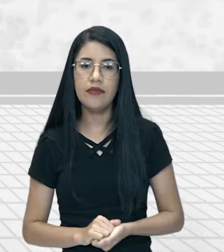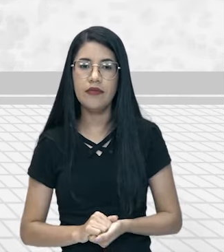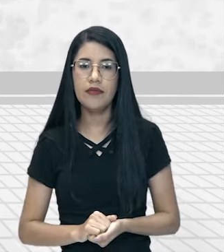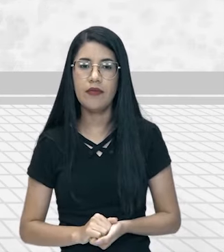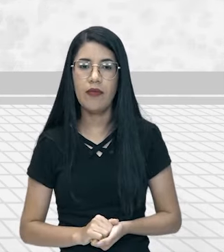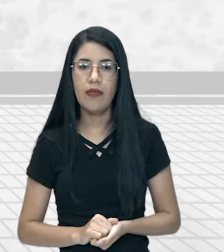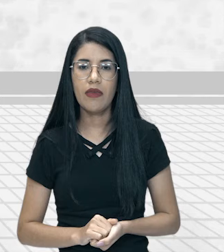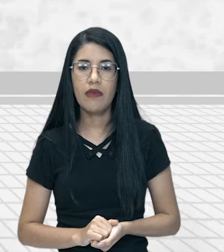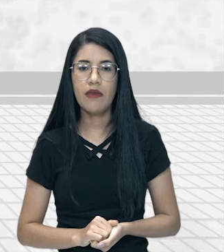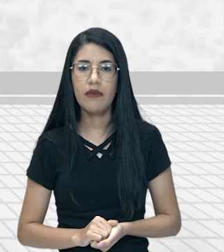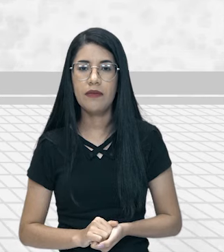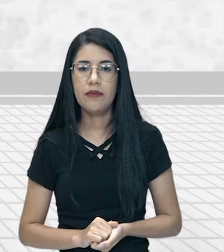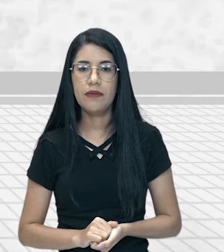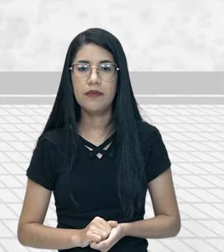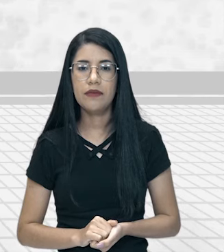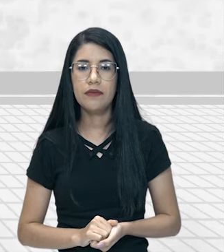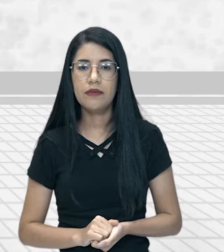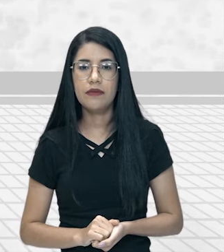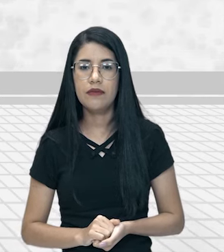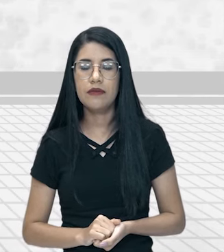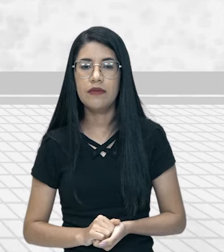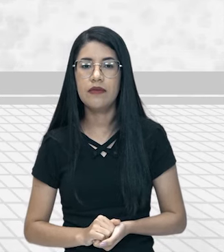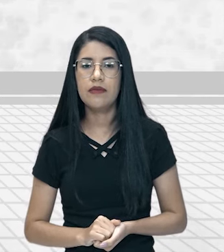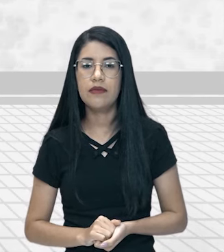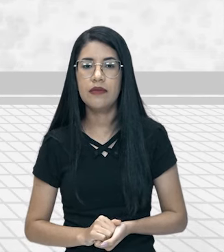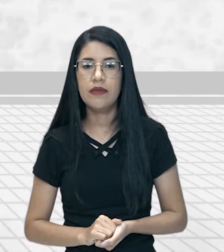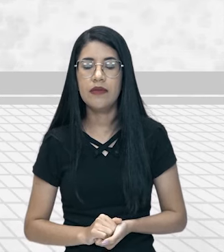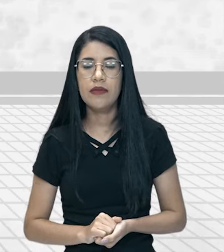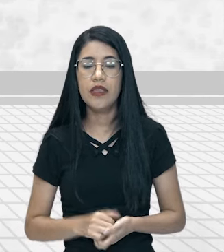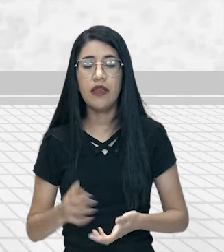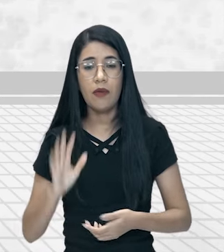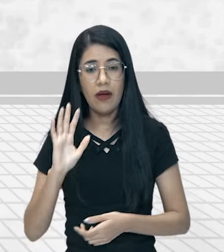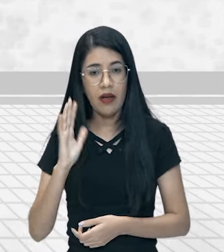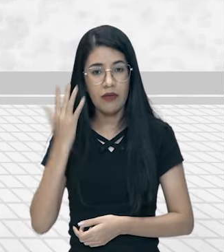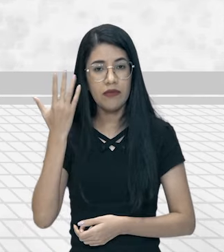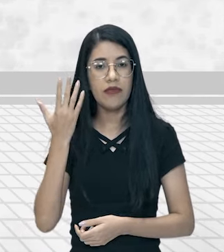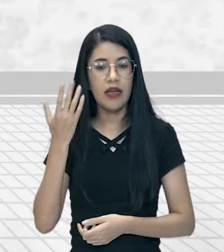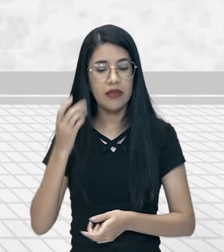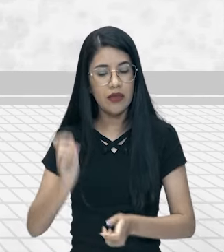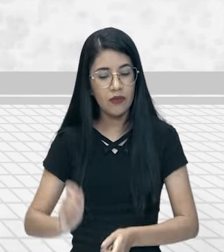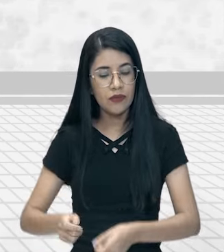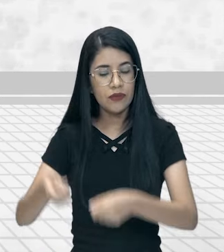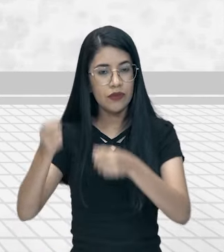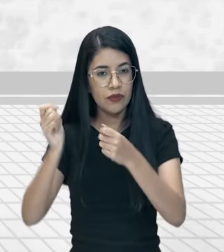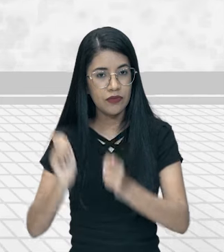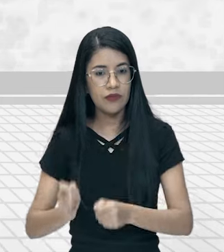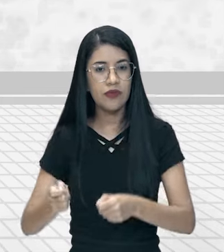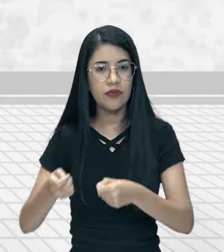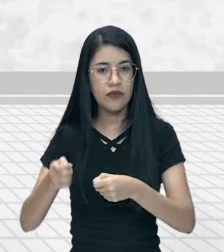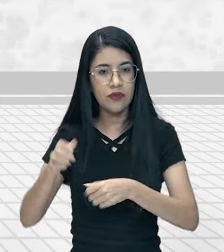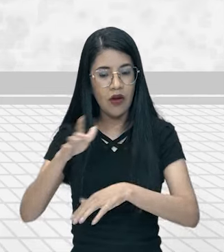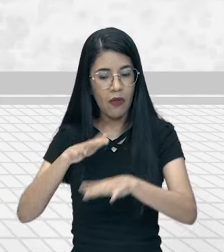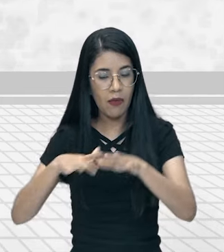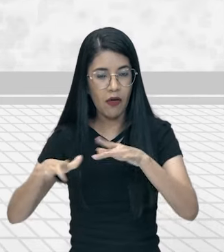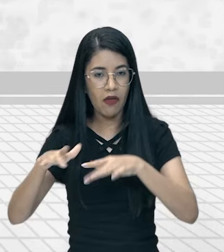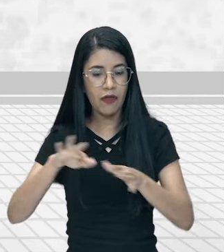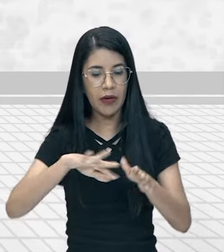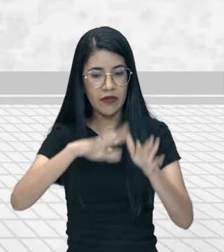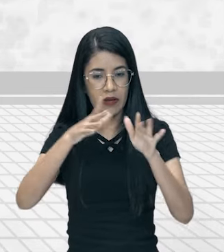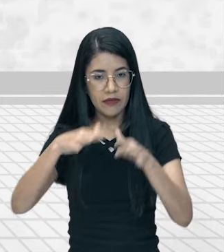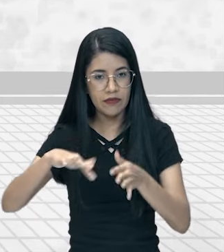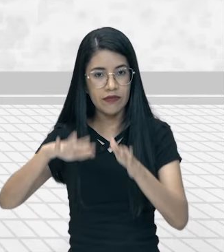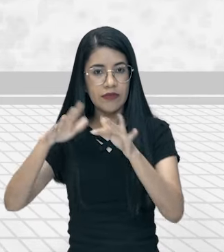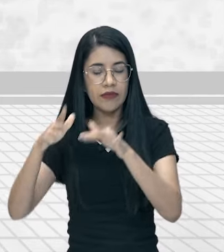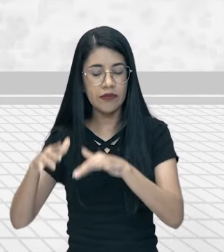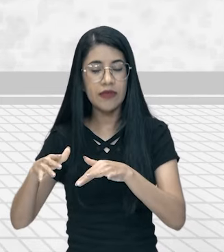aí a perturbação, olha só, ela estava parada e tivemos aí uma